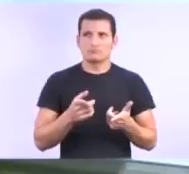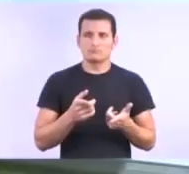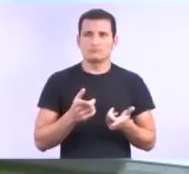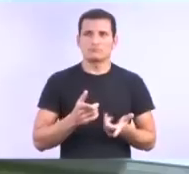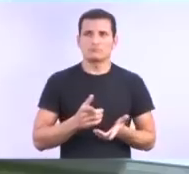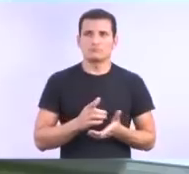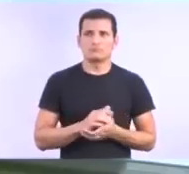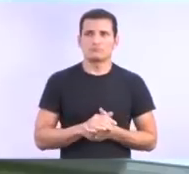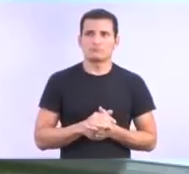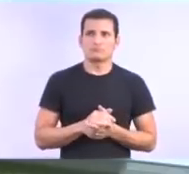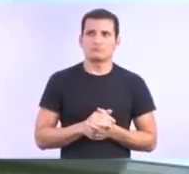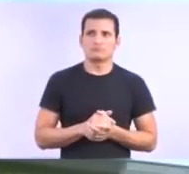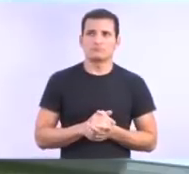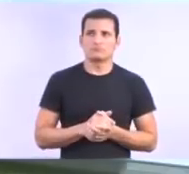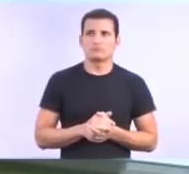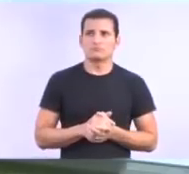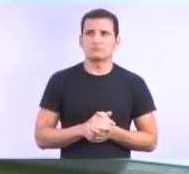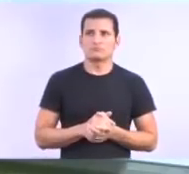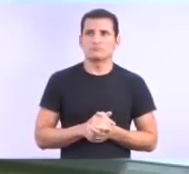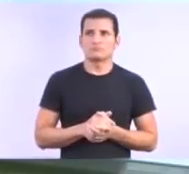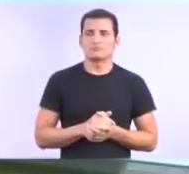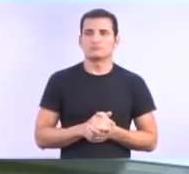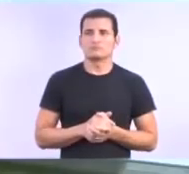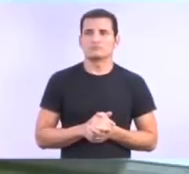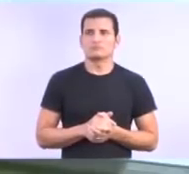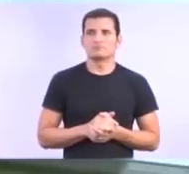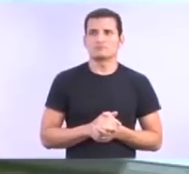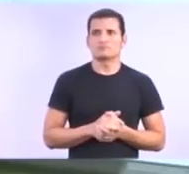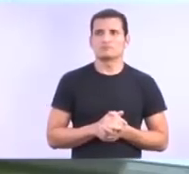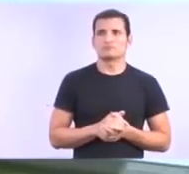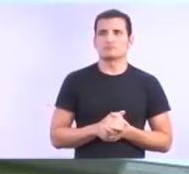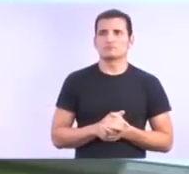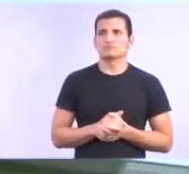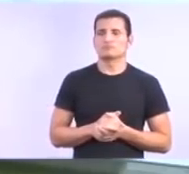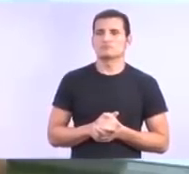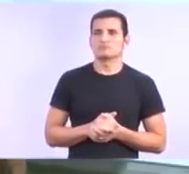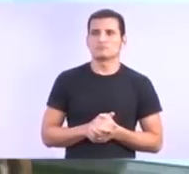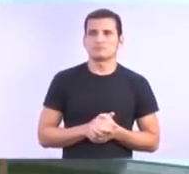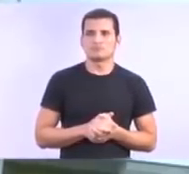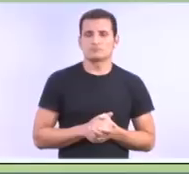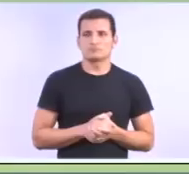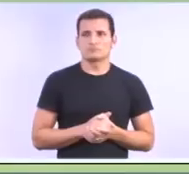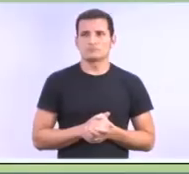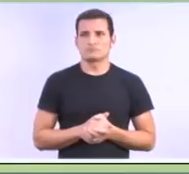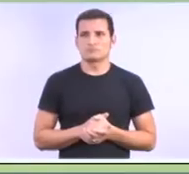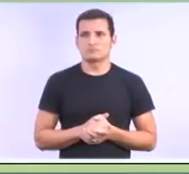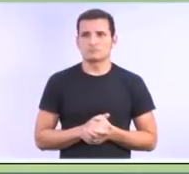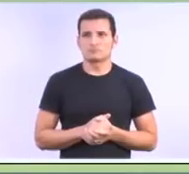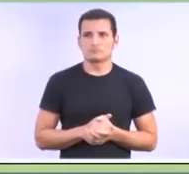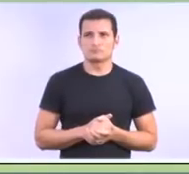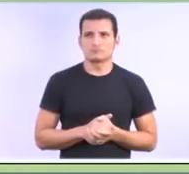forma, né? Sempre faça dessa maneira que não tem erro. É exatamente assim. Vamos lá.